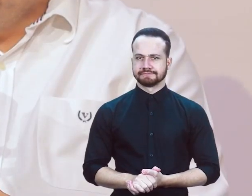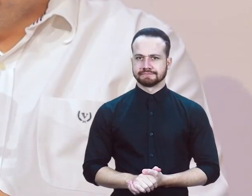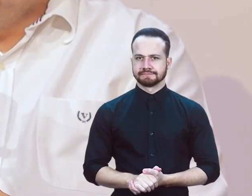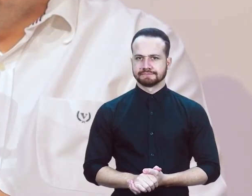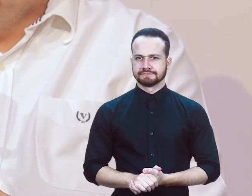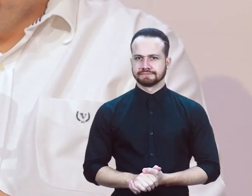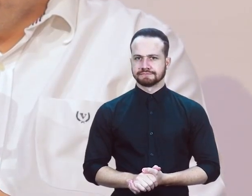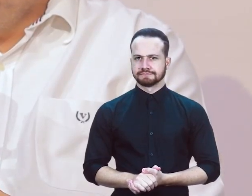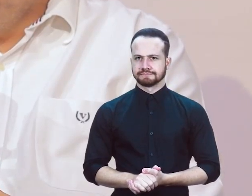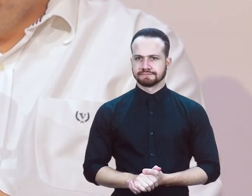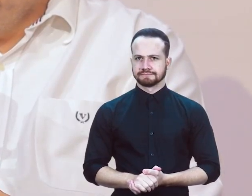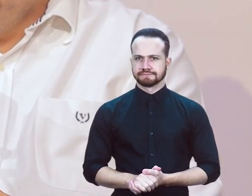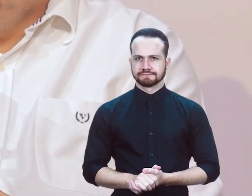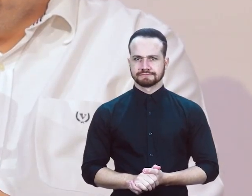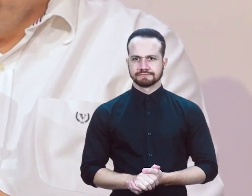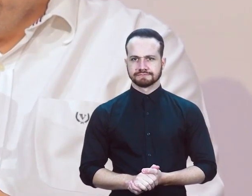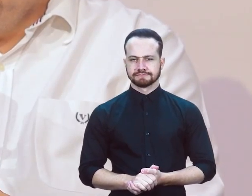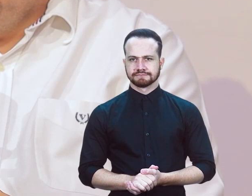Dumas,